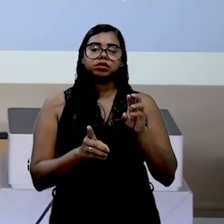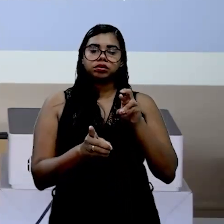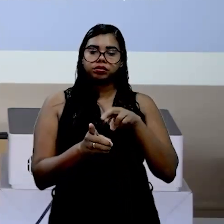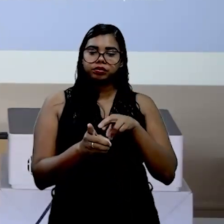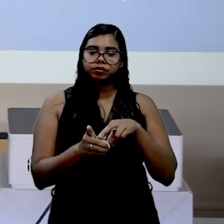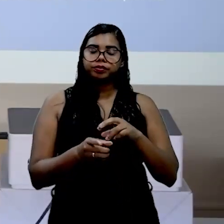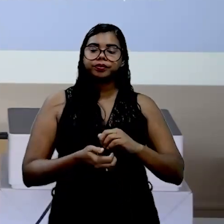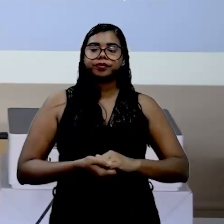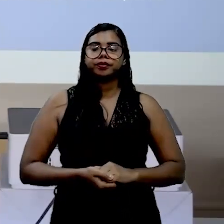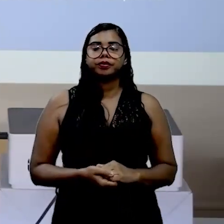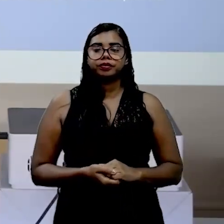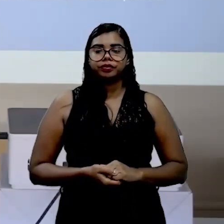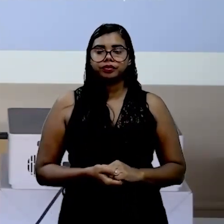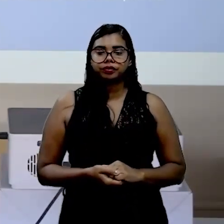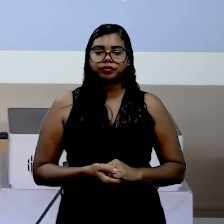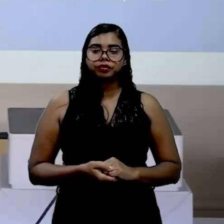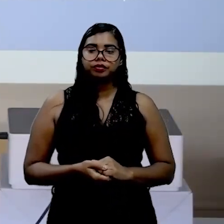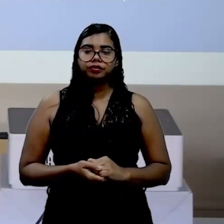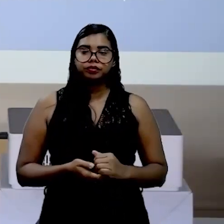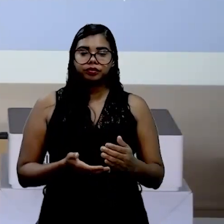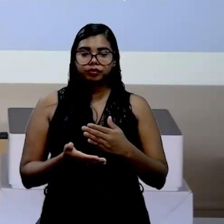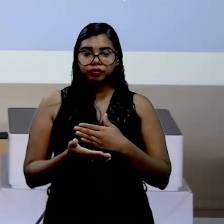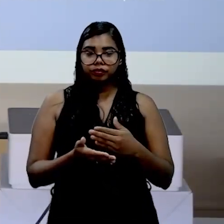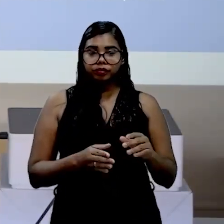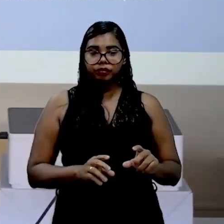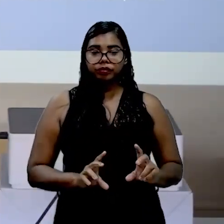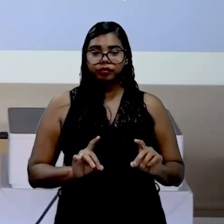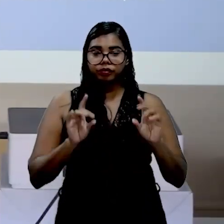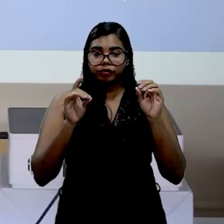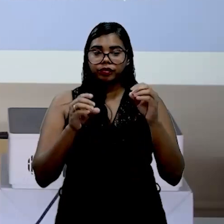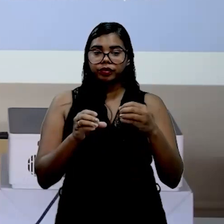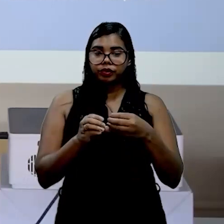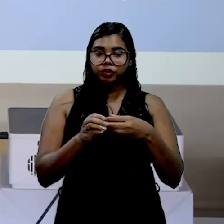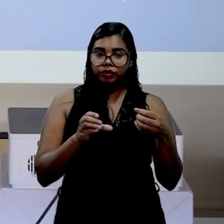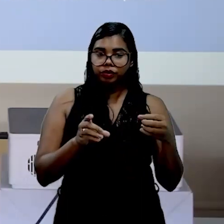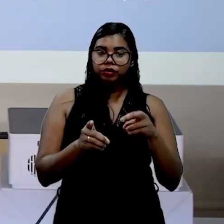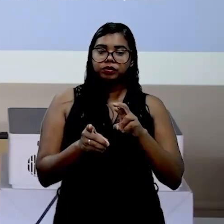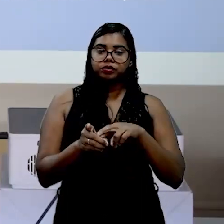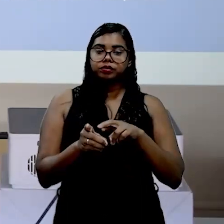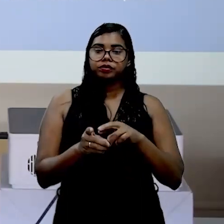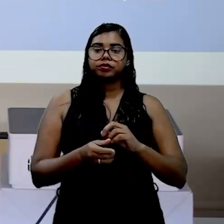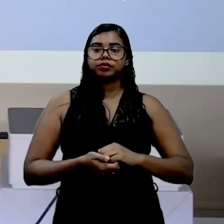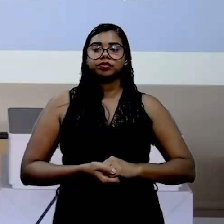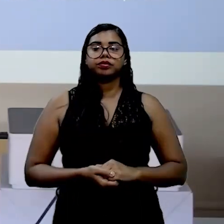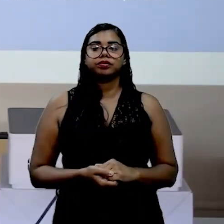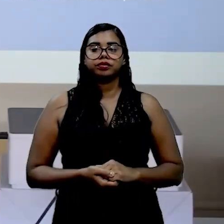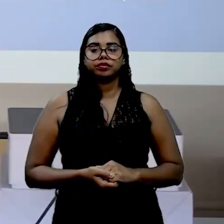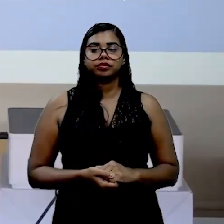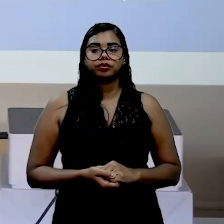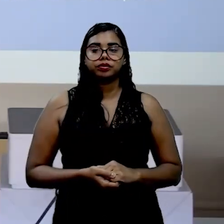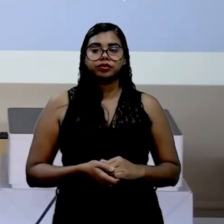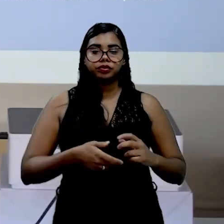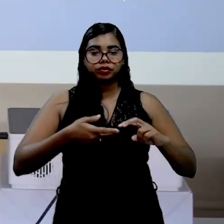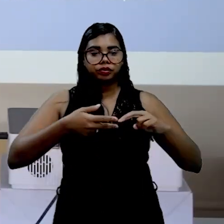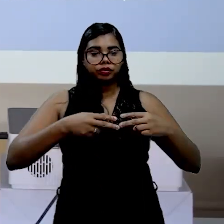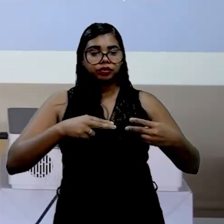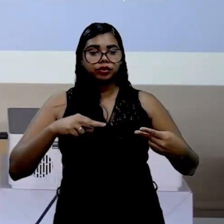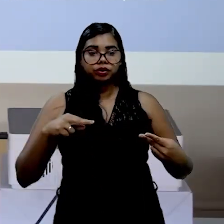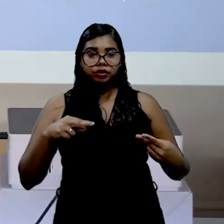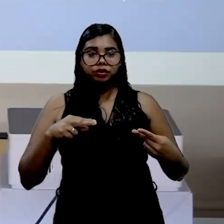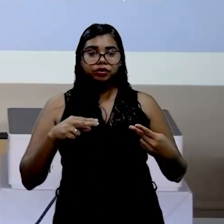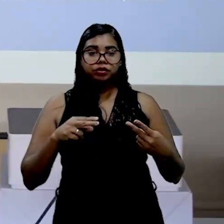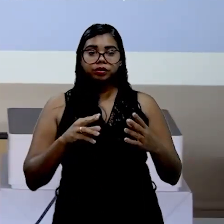gente detectar algum início de tumor de próstata, a gente vai tirar a próstata desse pessoal. Porque é uma mutação genética que pegou toda a